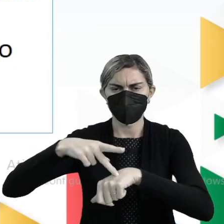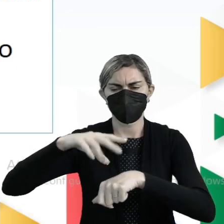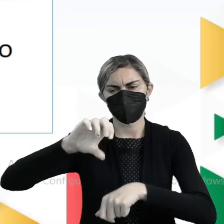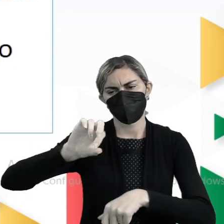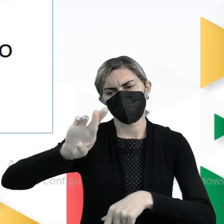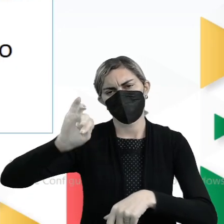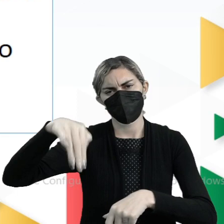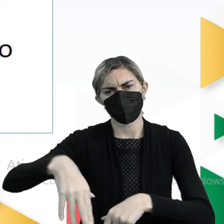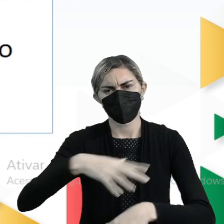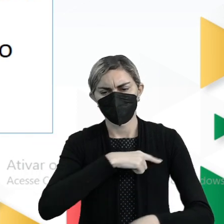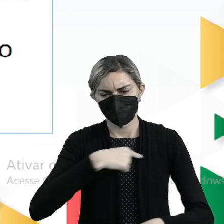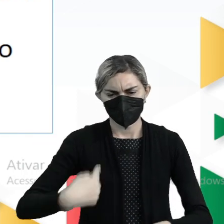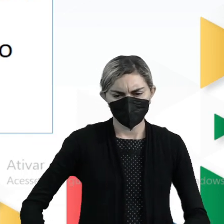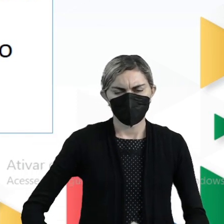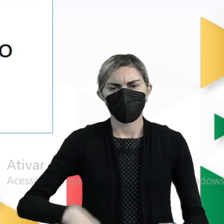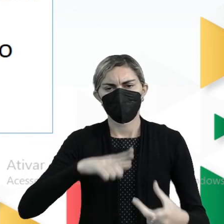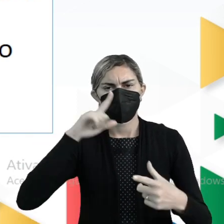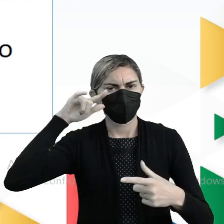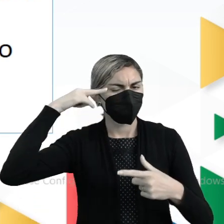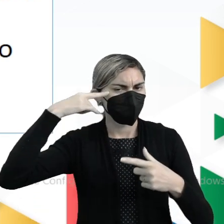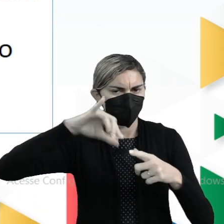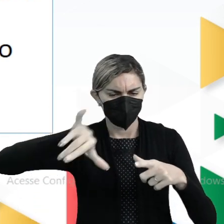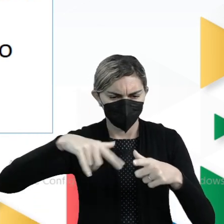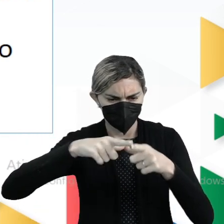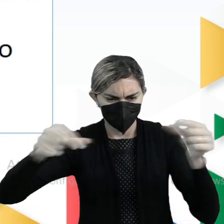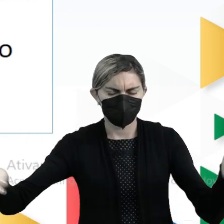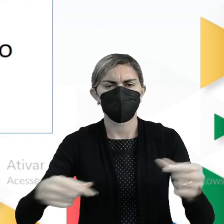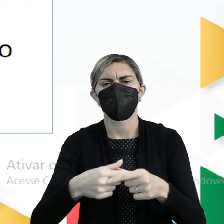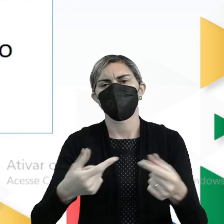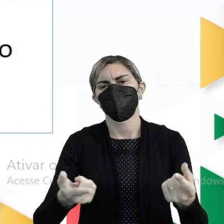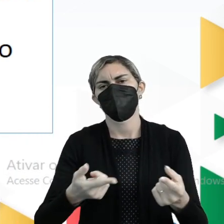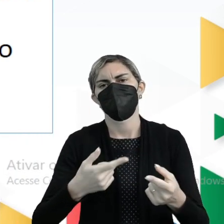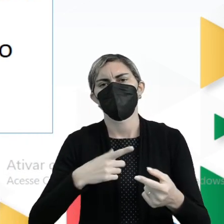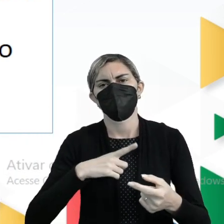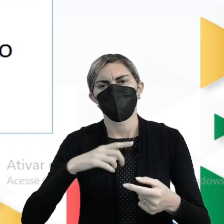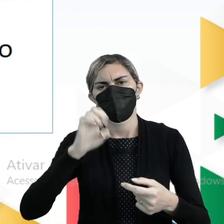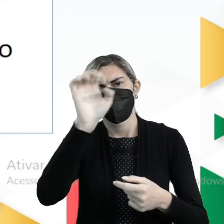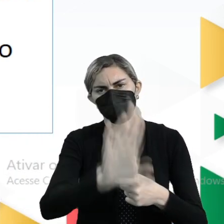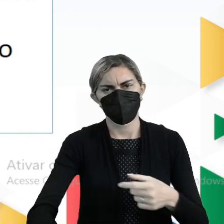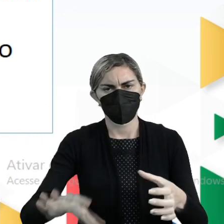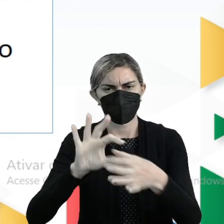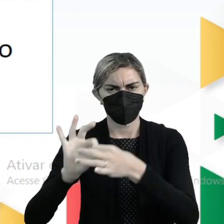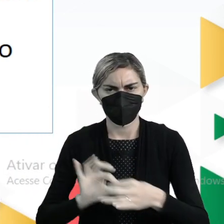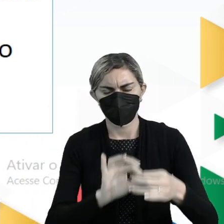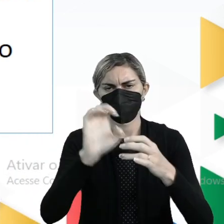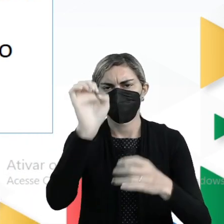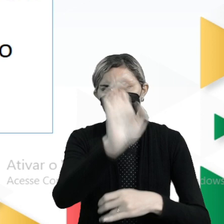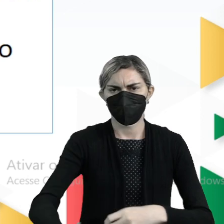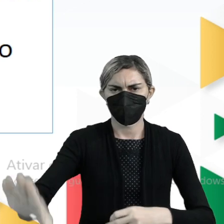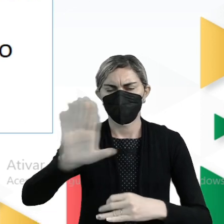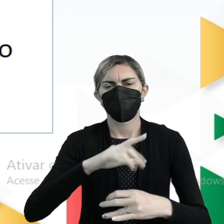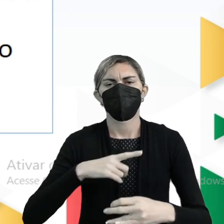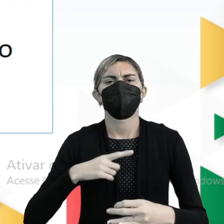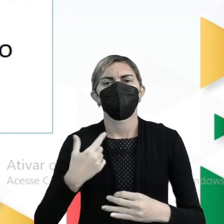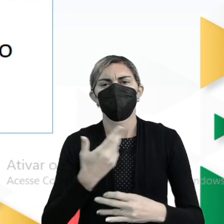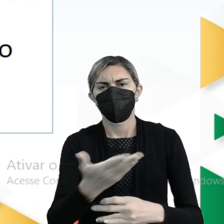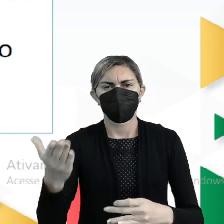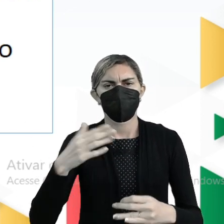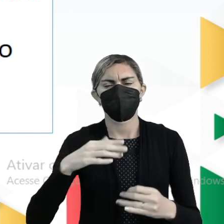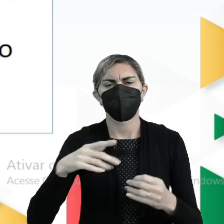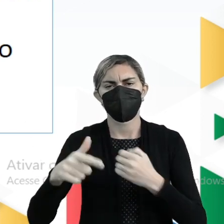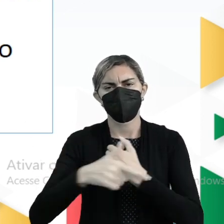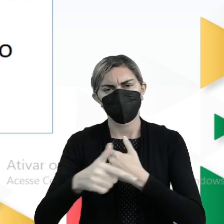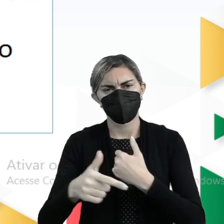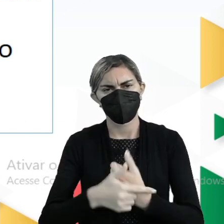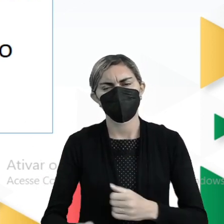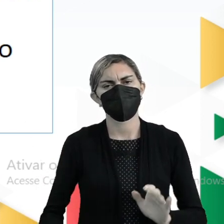mundial, que eram o Japão, os Estados Unidos, a União Europeia e a China, e a unimultipolar, para trazer referência a um